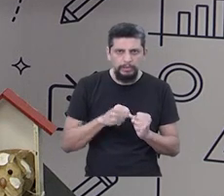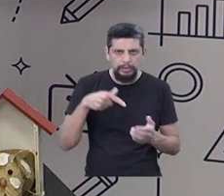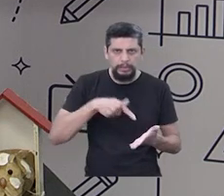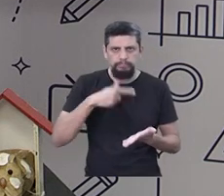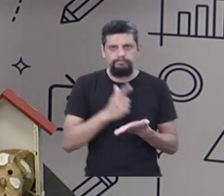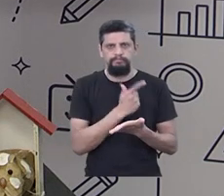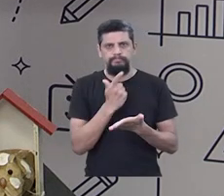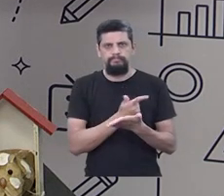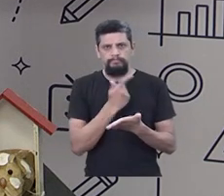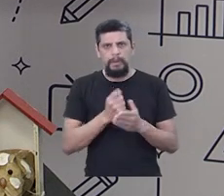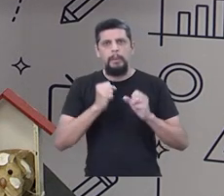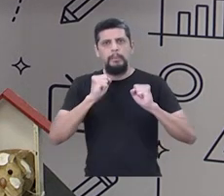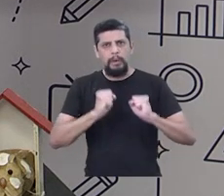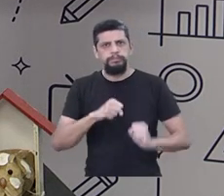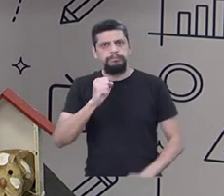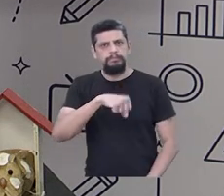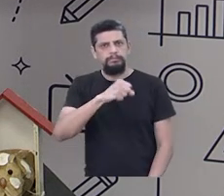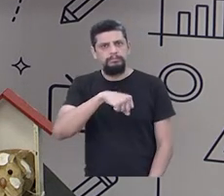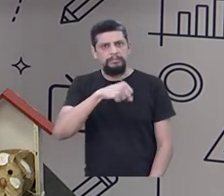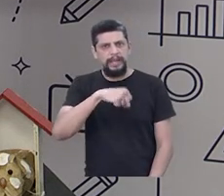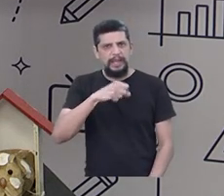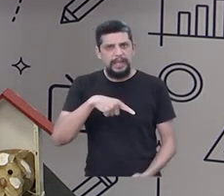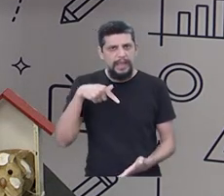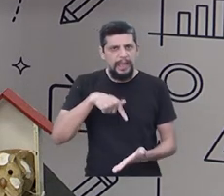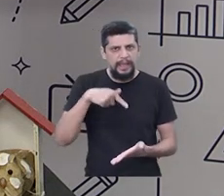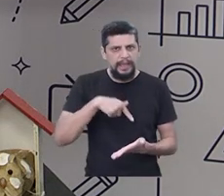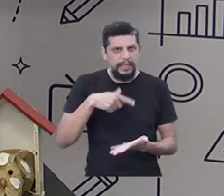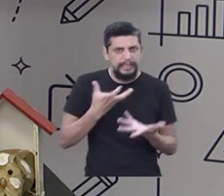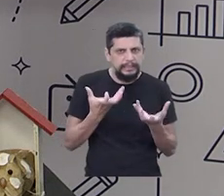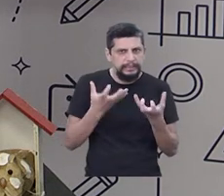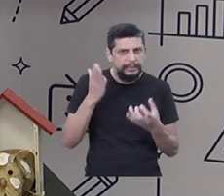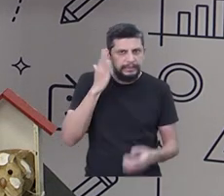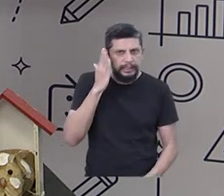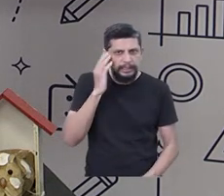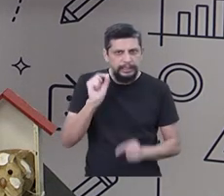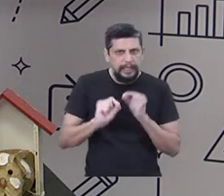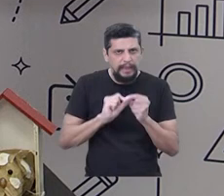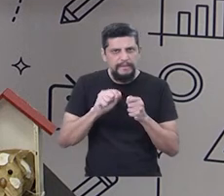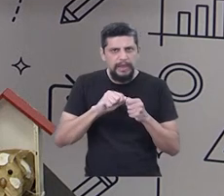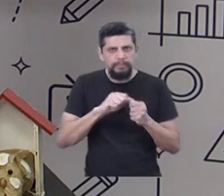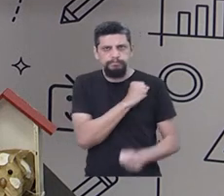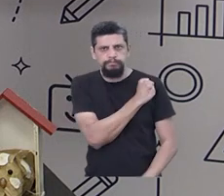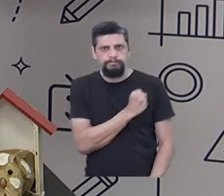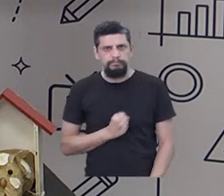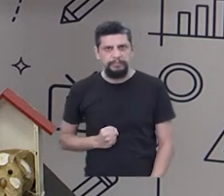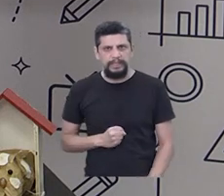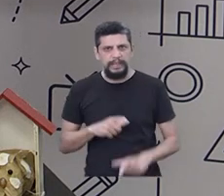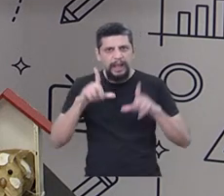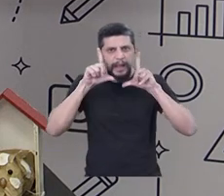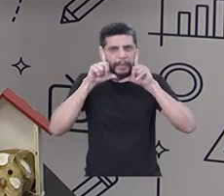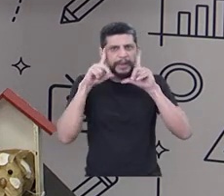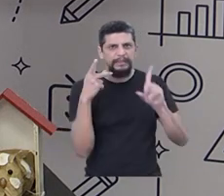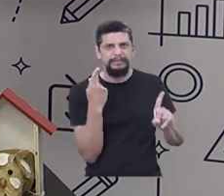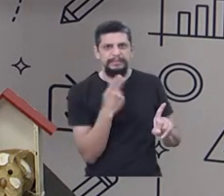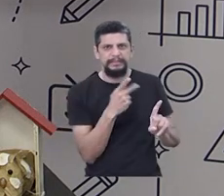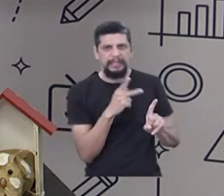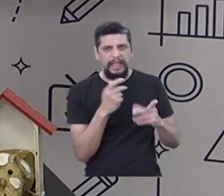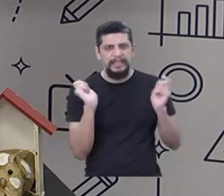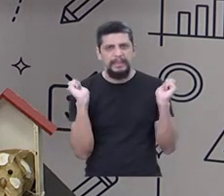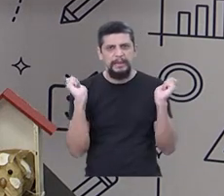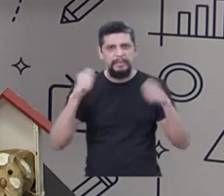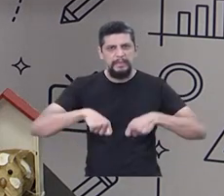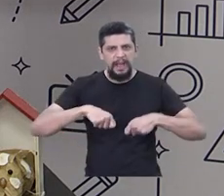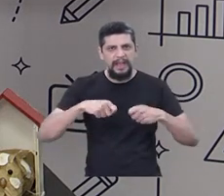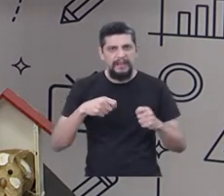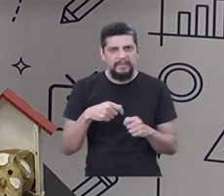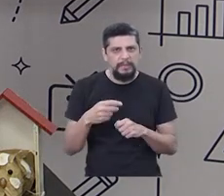o livro? Pode! E ela tá querendo saber quem fez cocô na cabeça dela. Então